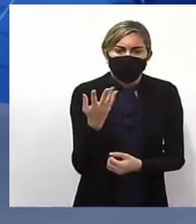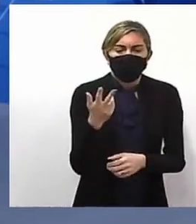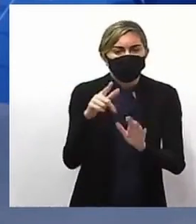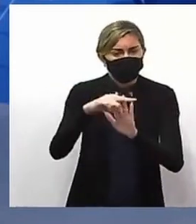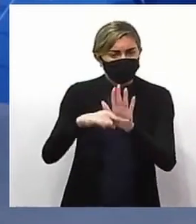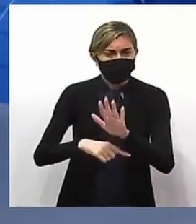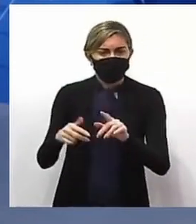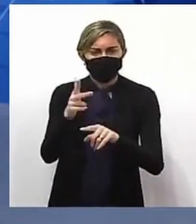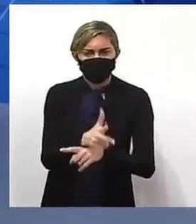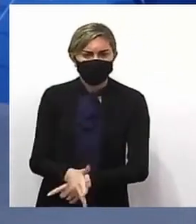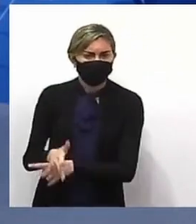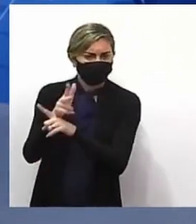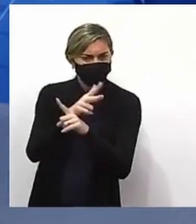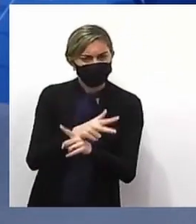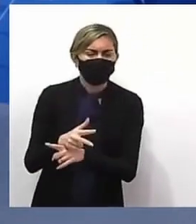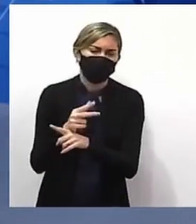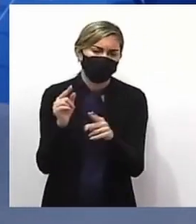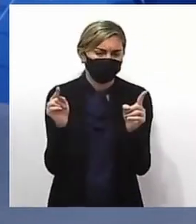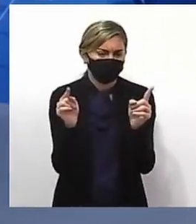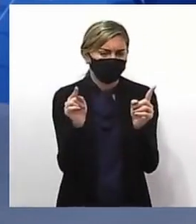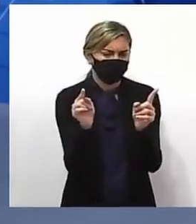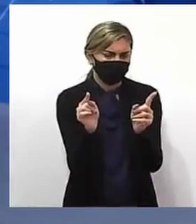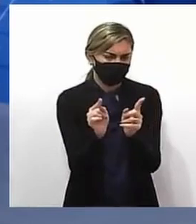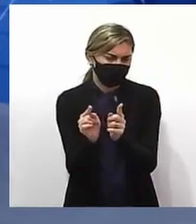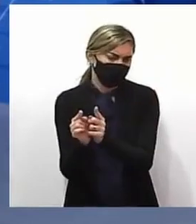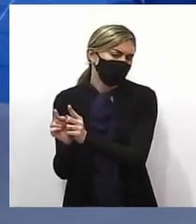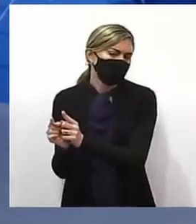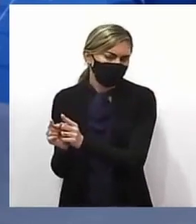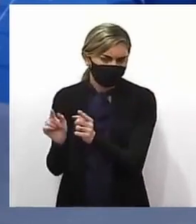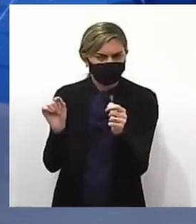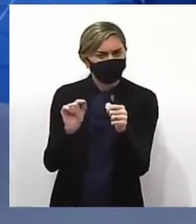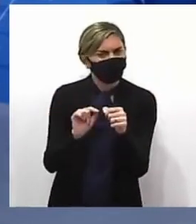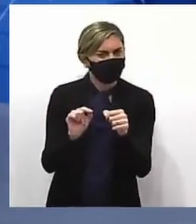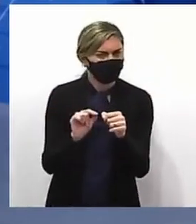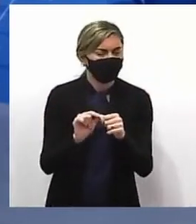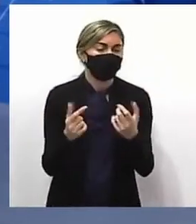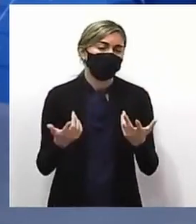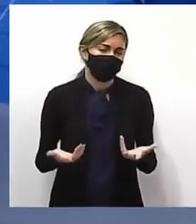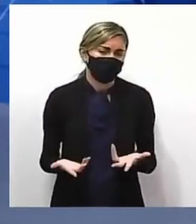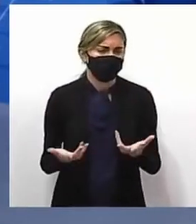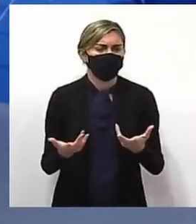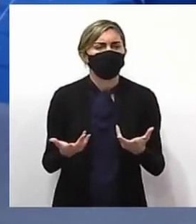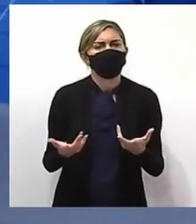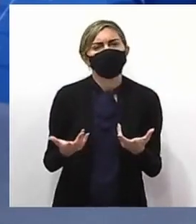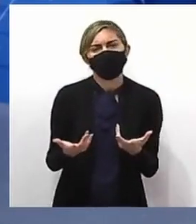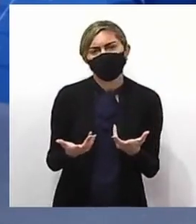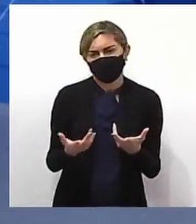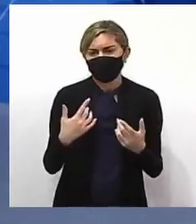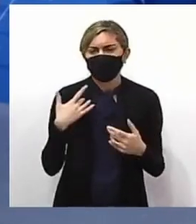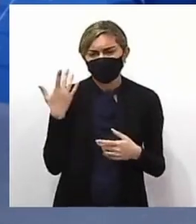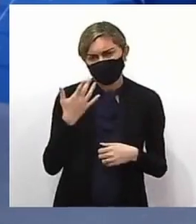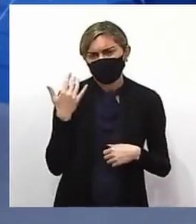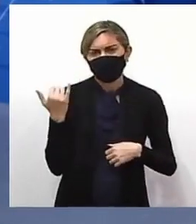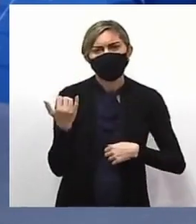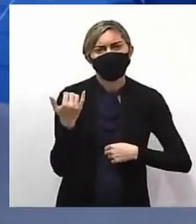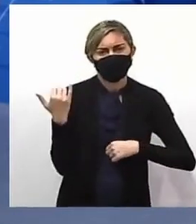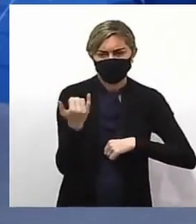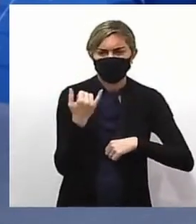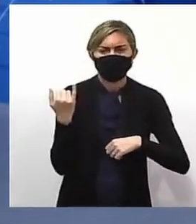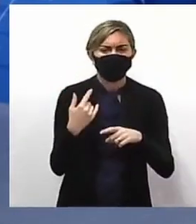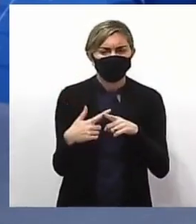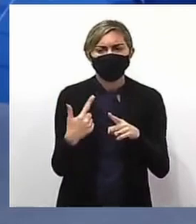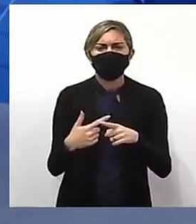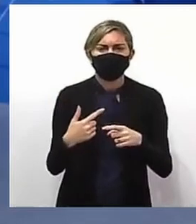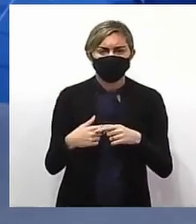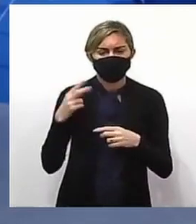projeto do filme foi executado, e achava que era importante porque de fato essa